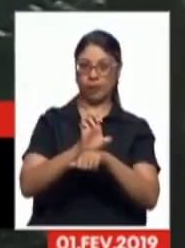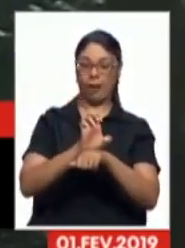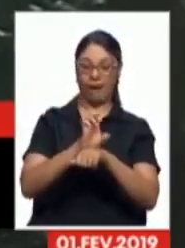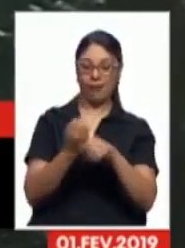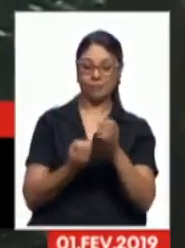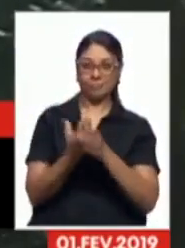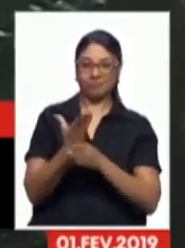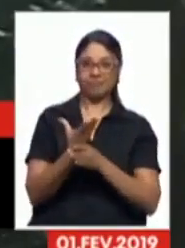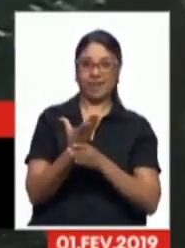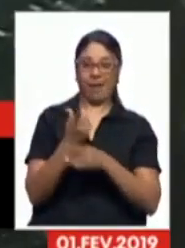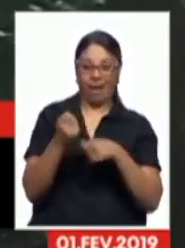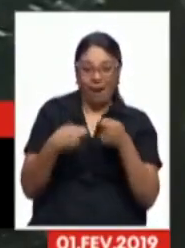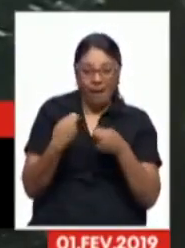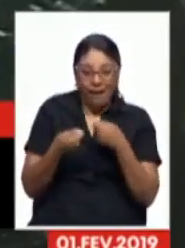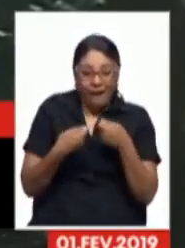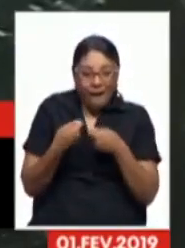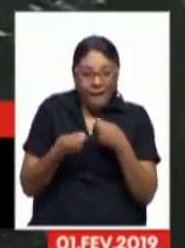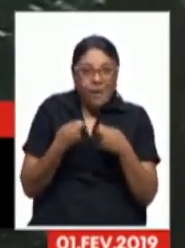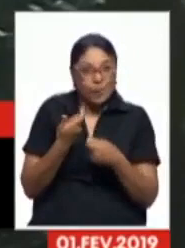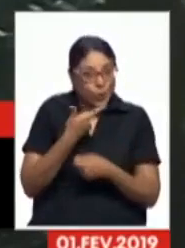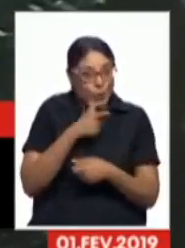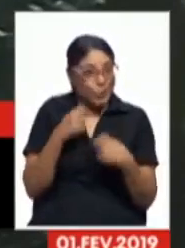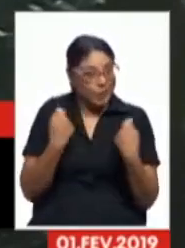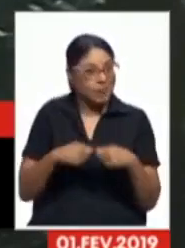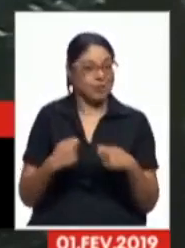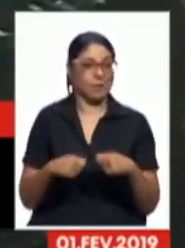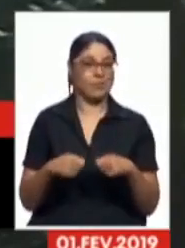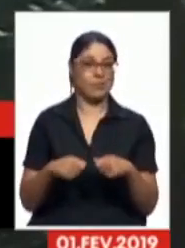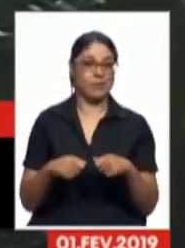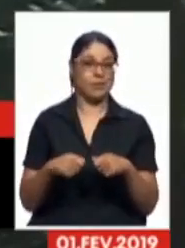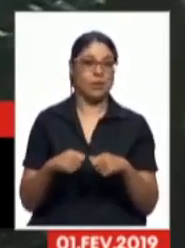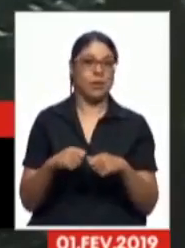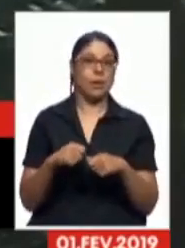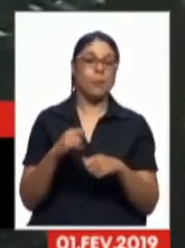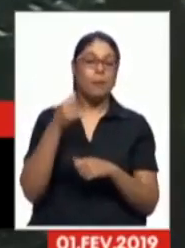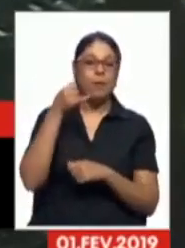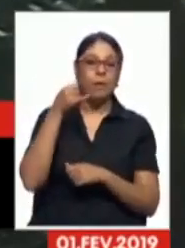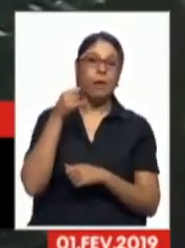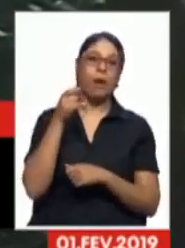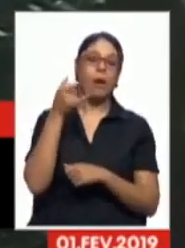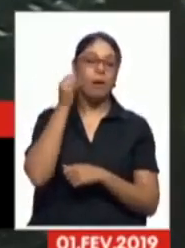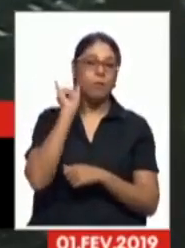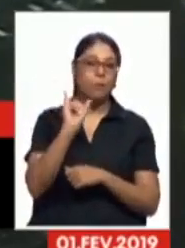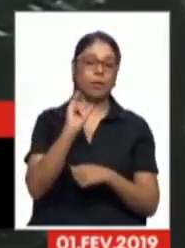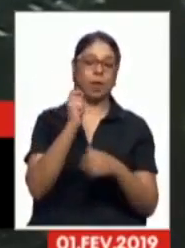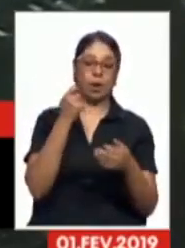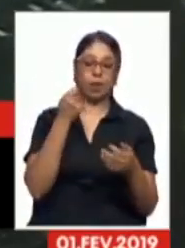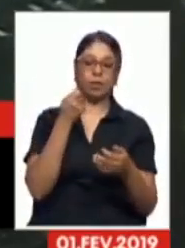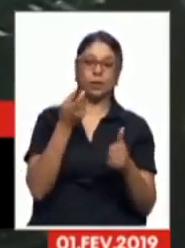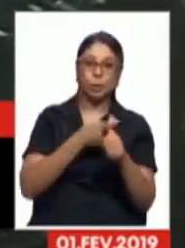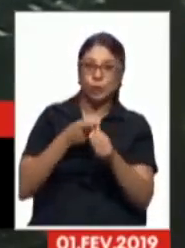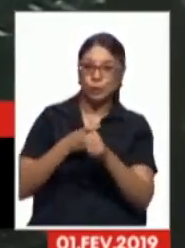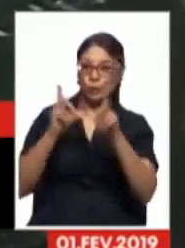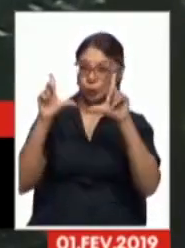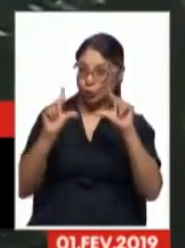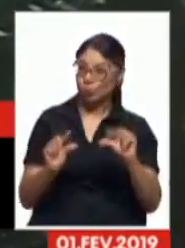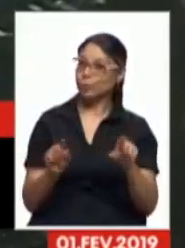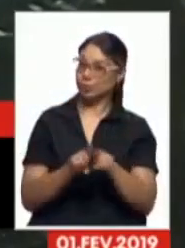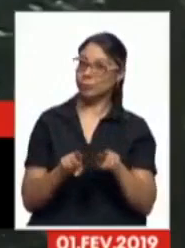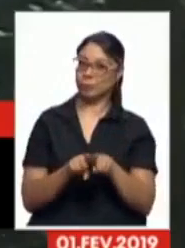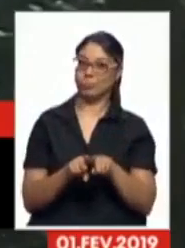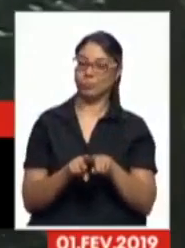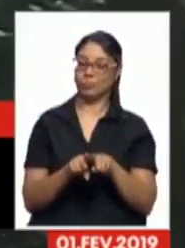que precisarão ser feitas para cobrir parte do rombo das contas públicas, para